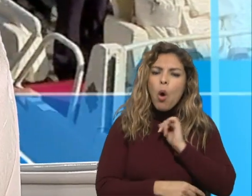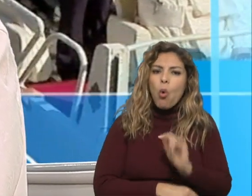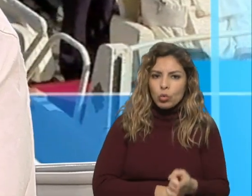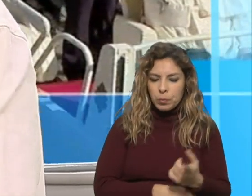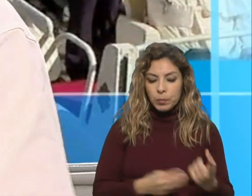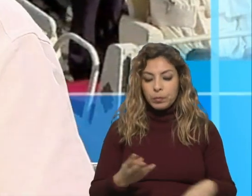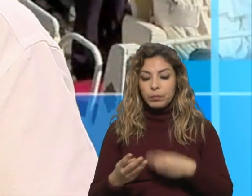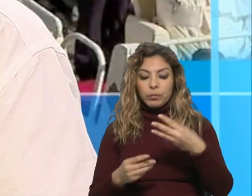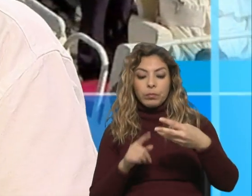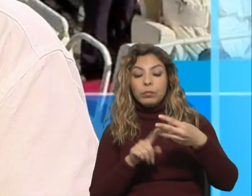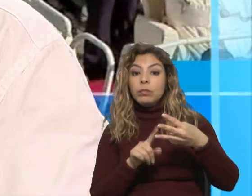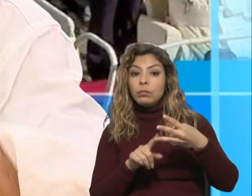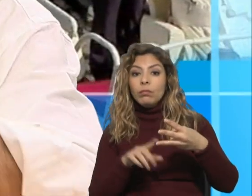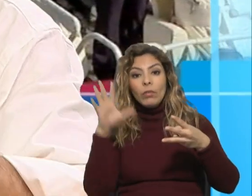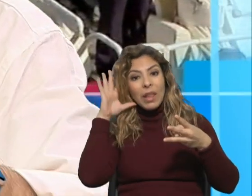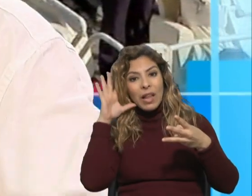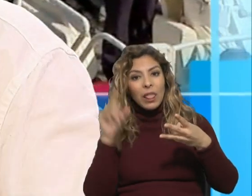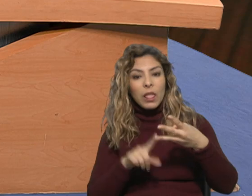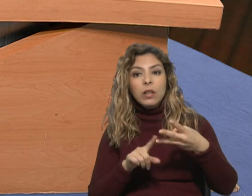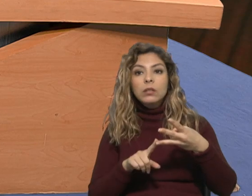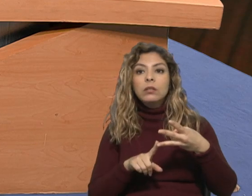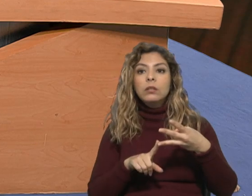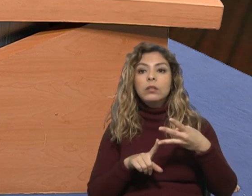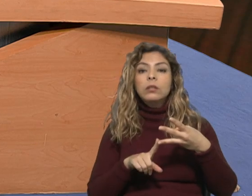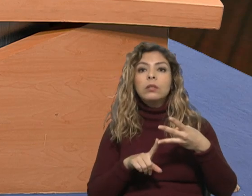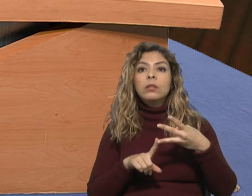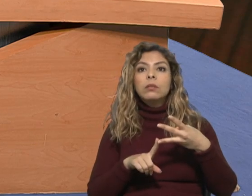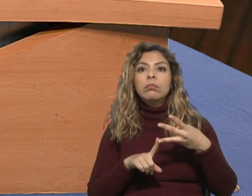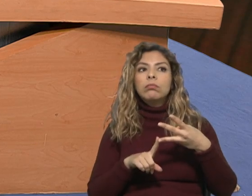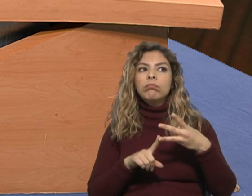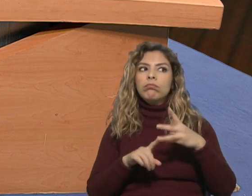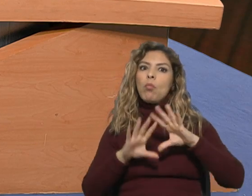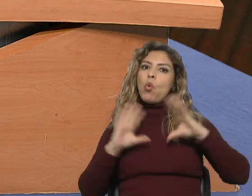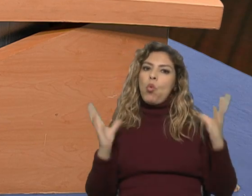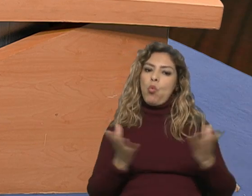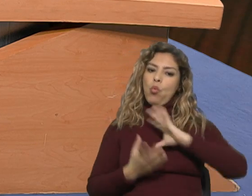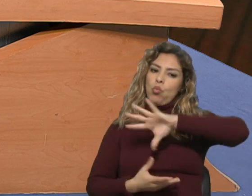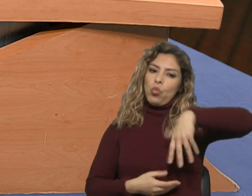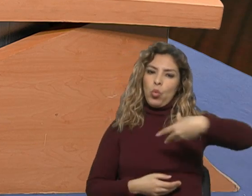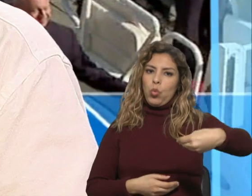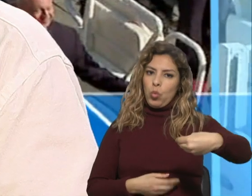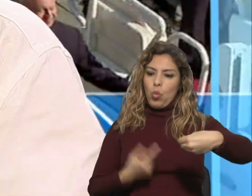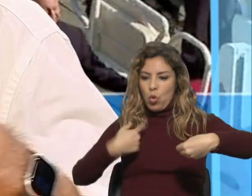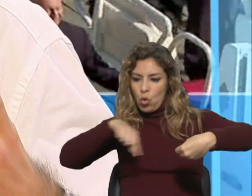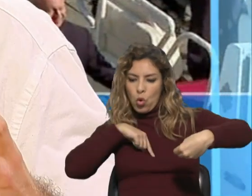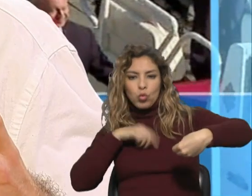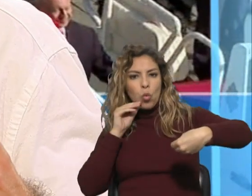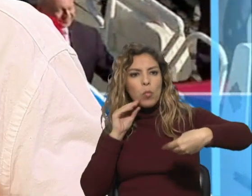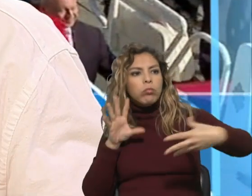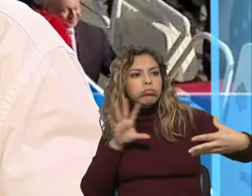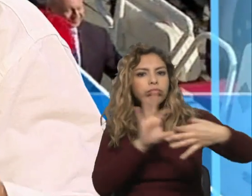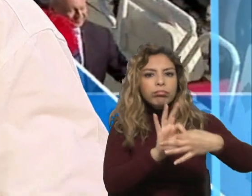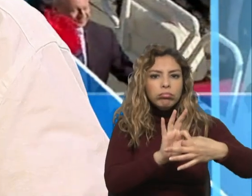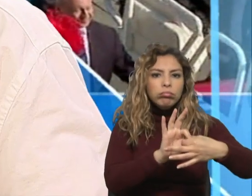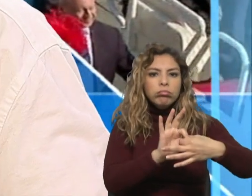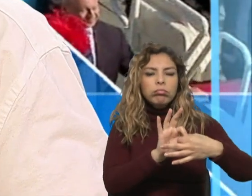da tarde mais virada já para fora, para o mundo, nós e o mundo, como é que estamos a nível mais global até,